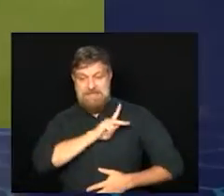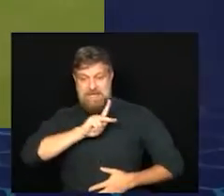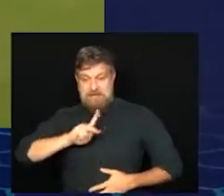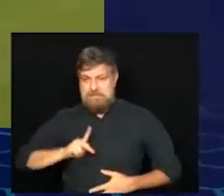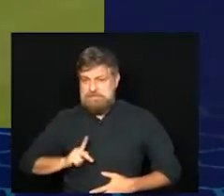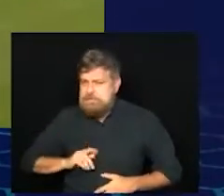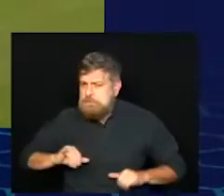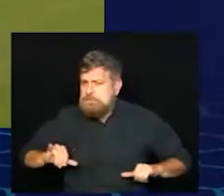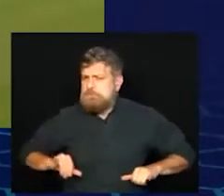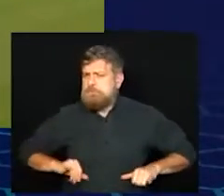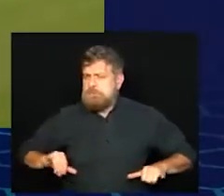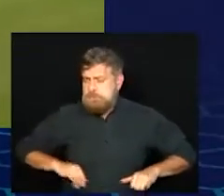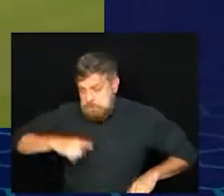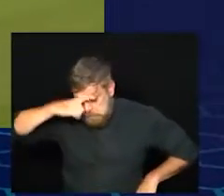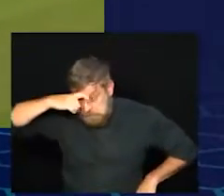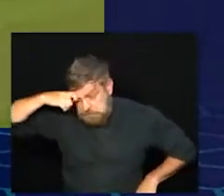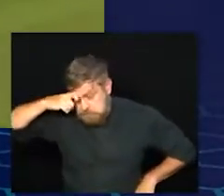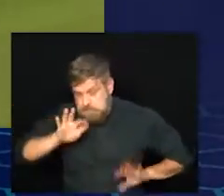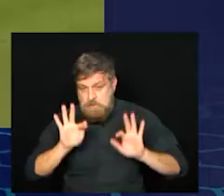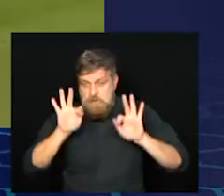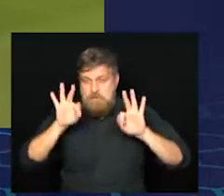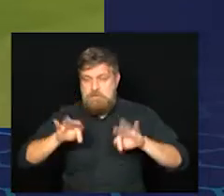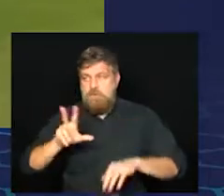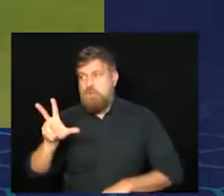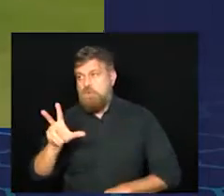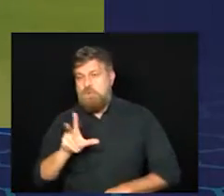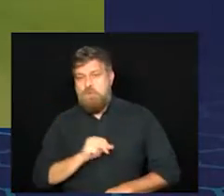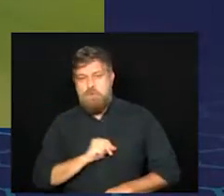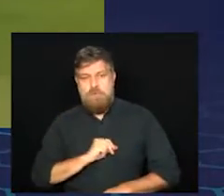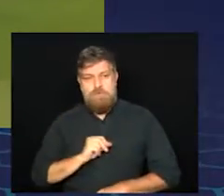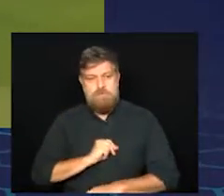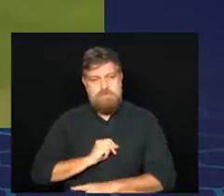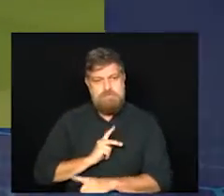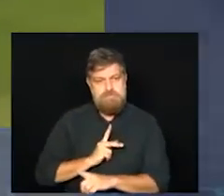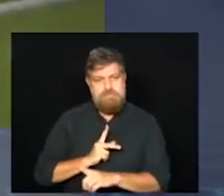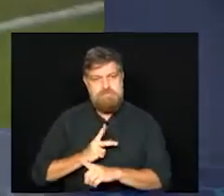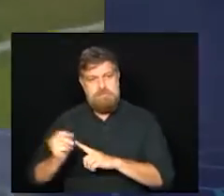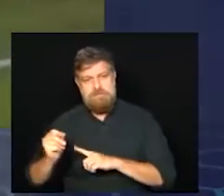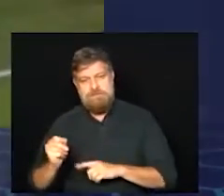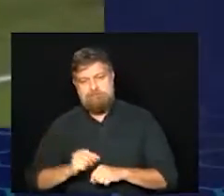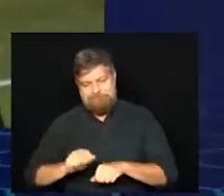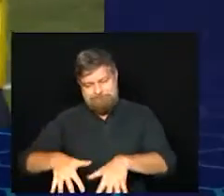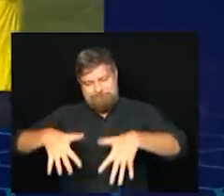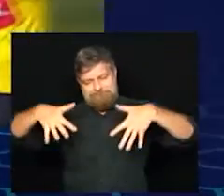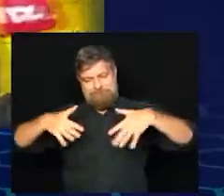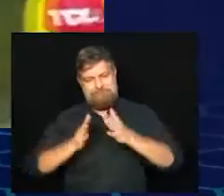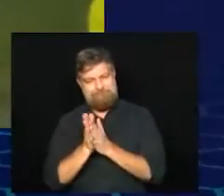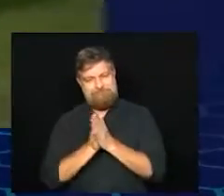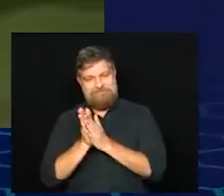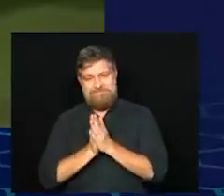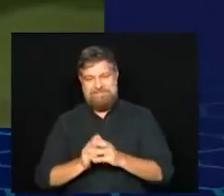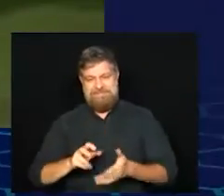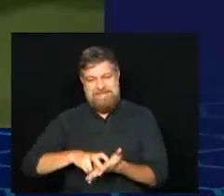Preta sofre, mas no fim entrega a vitória de presente aos torcedores.